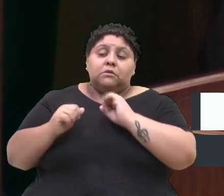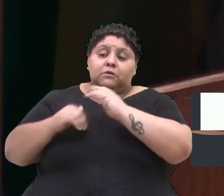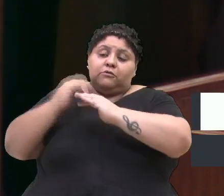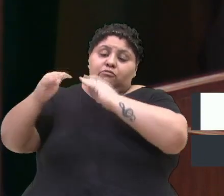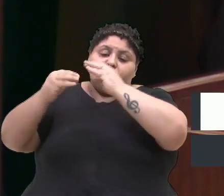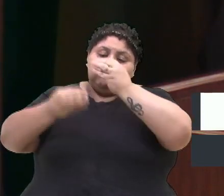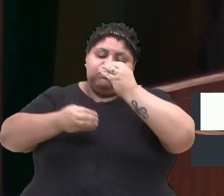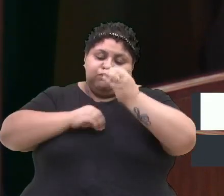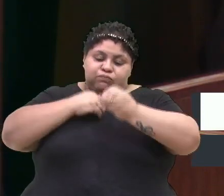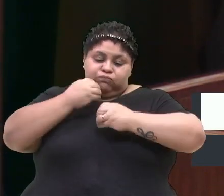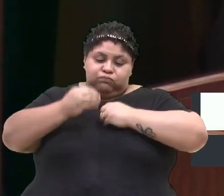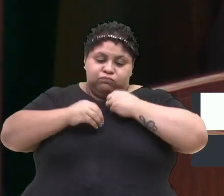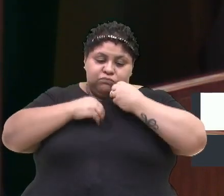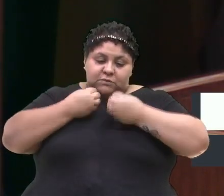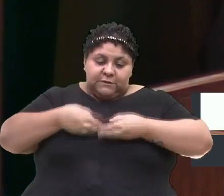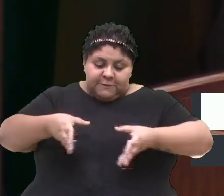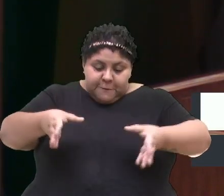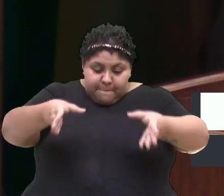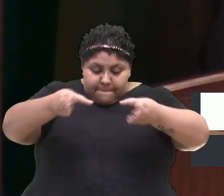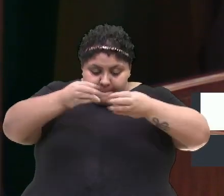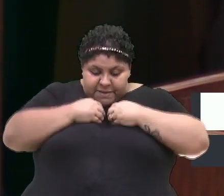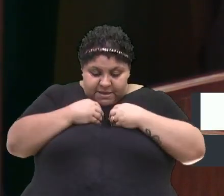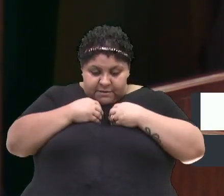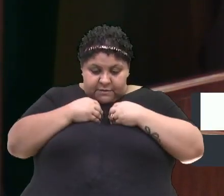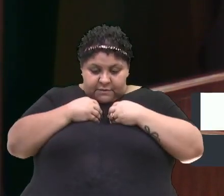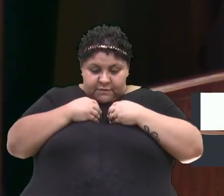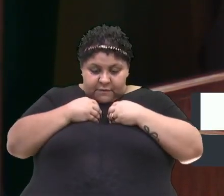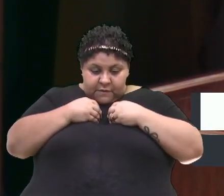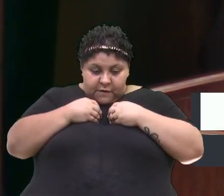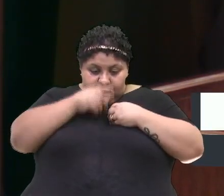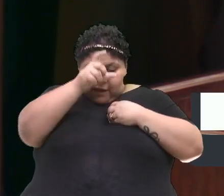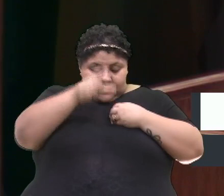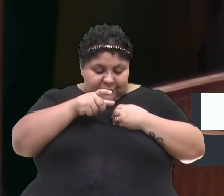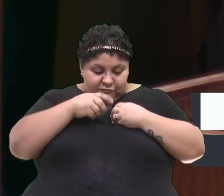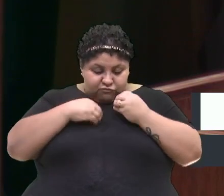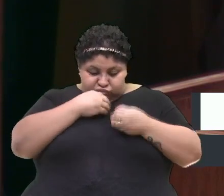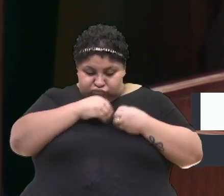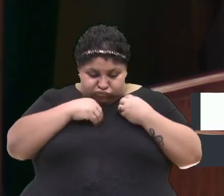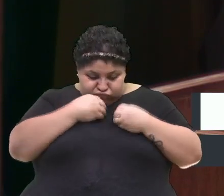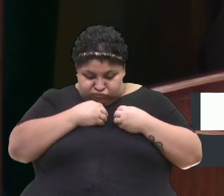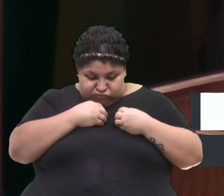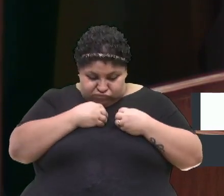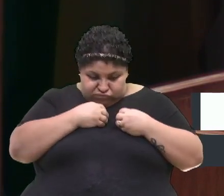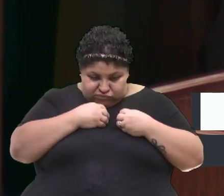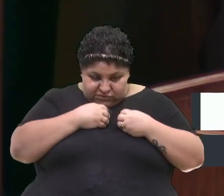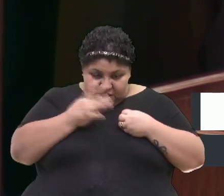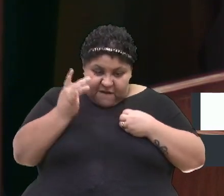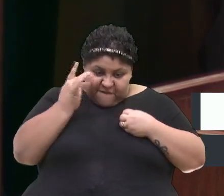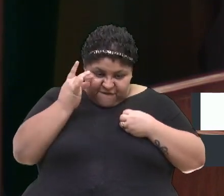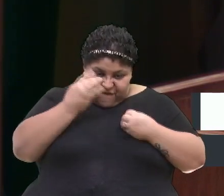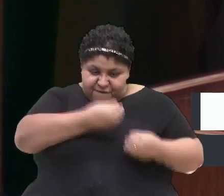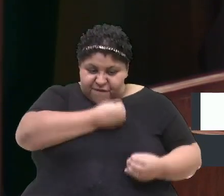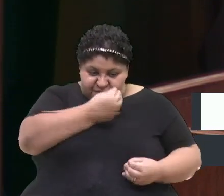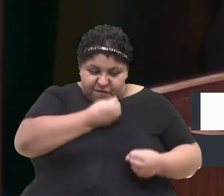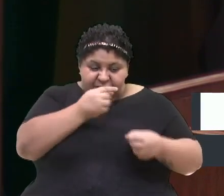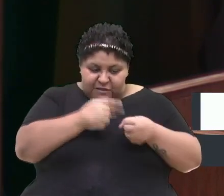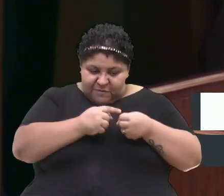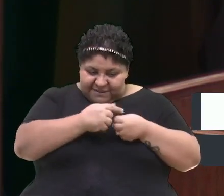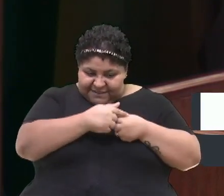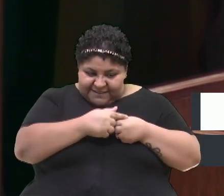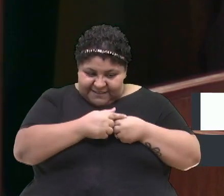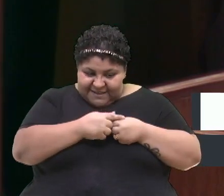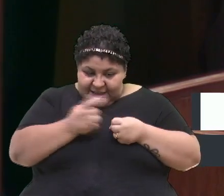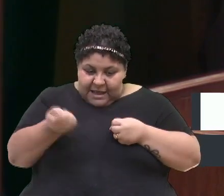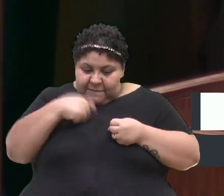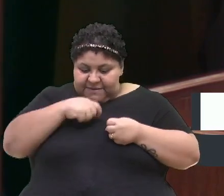sentimento de pertencimento. Elas, para se sentirem presentes numa cidade, elas precisam desenvolver